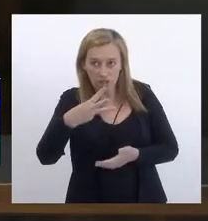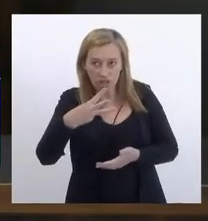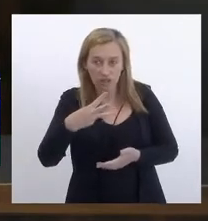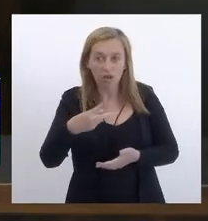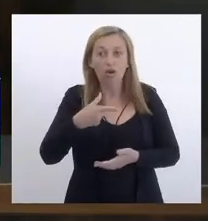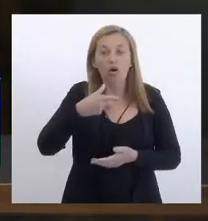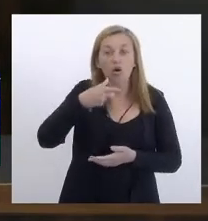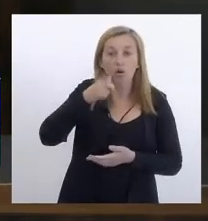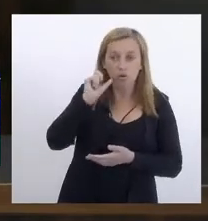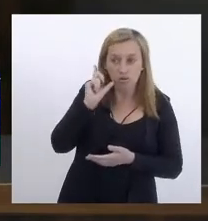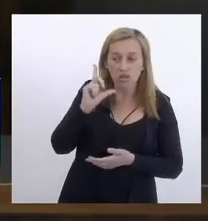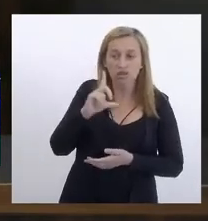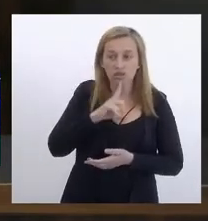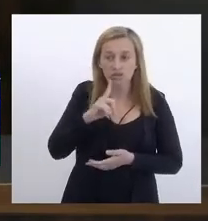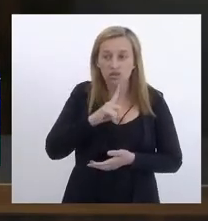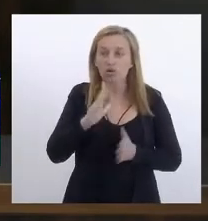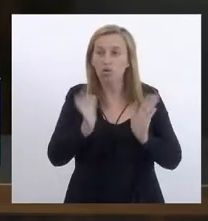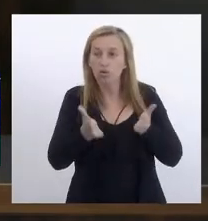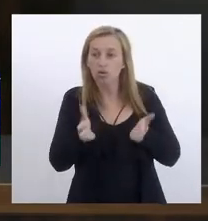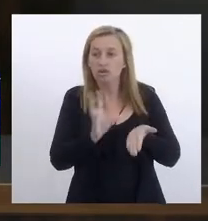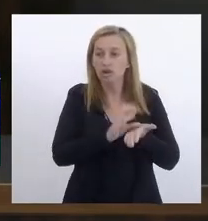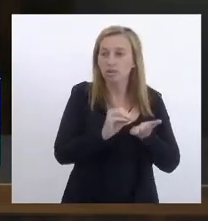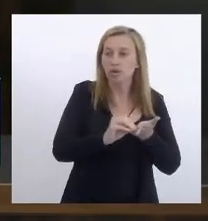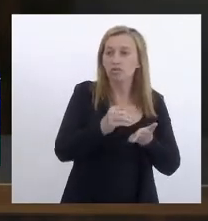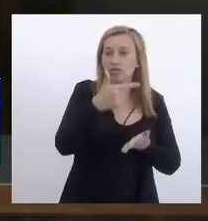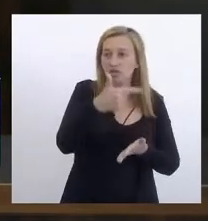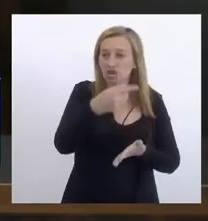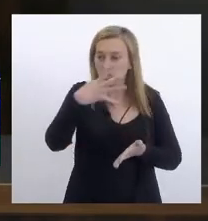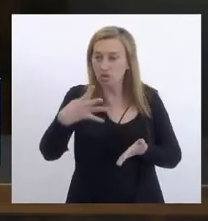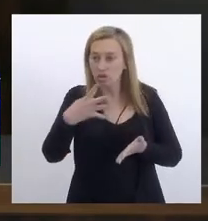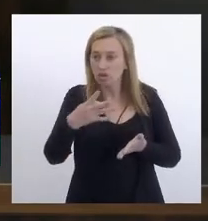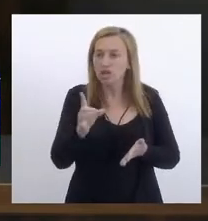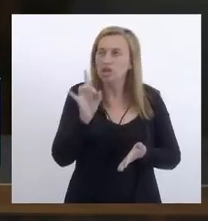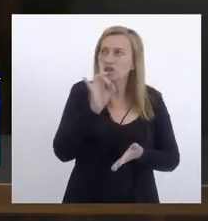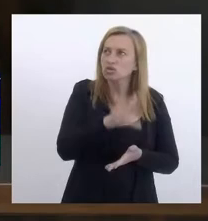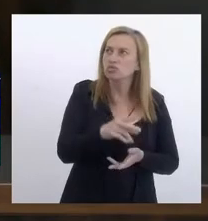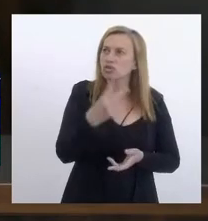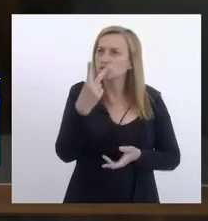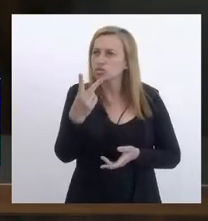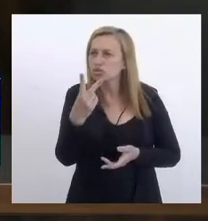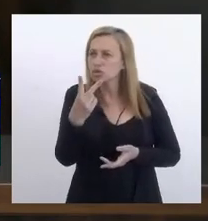ontem, temos hoje a pauta 24 e as únicas duas,